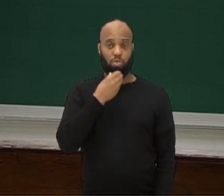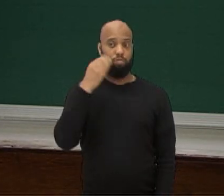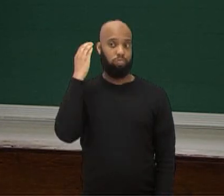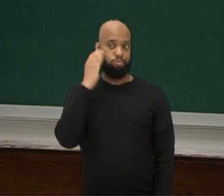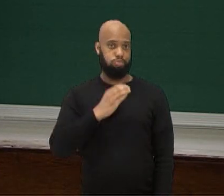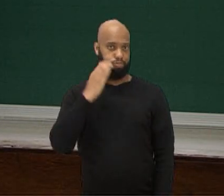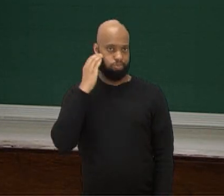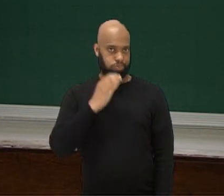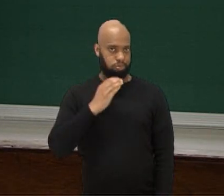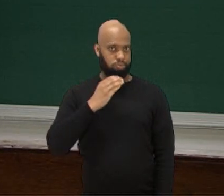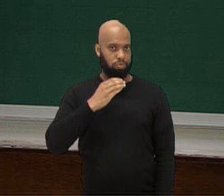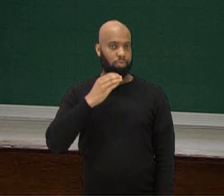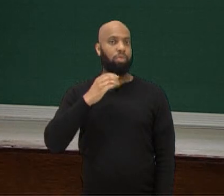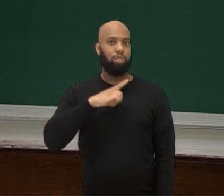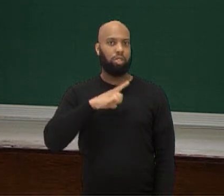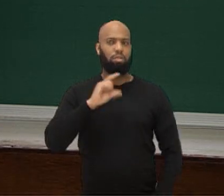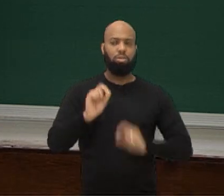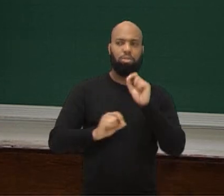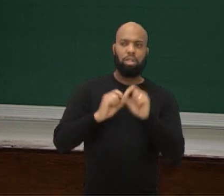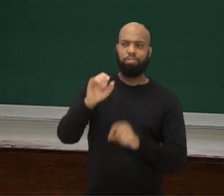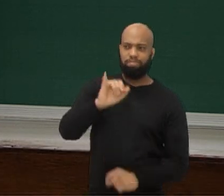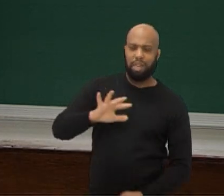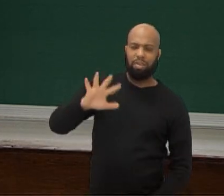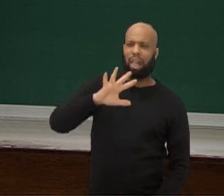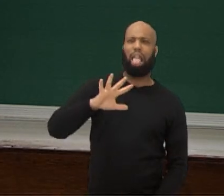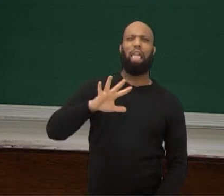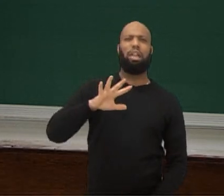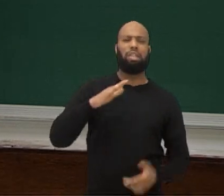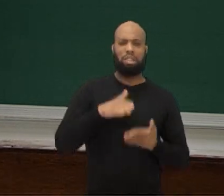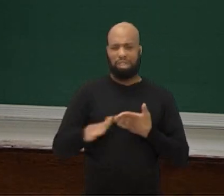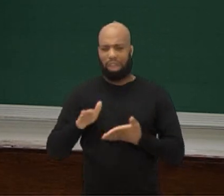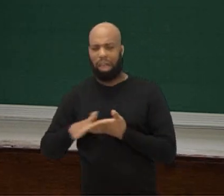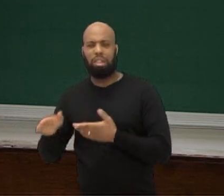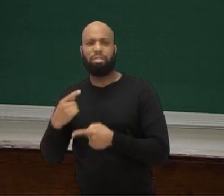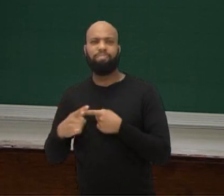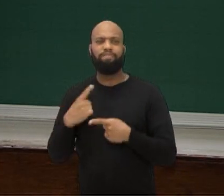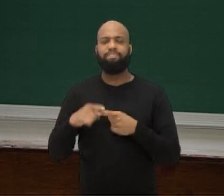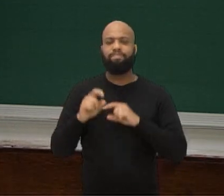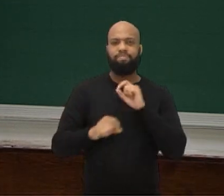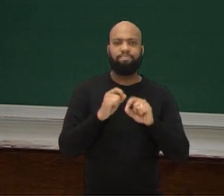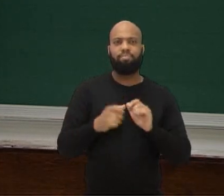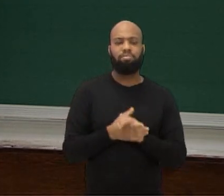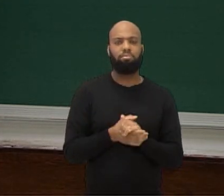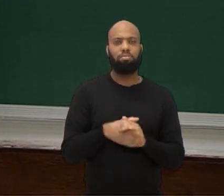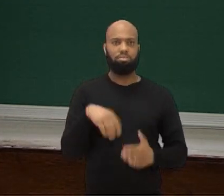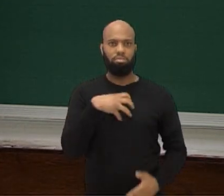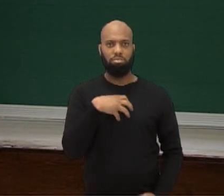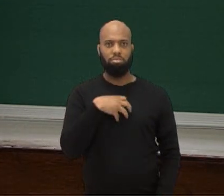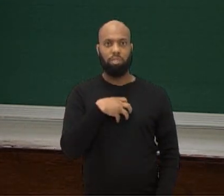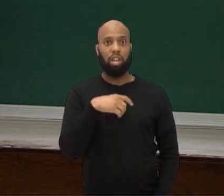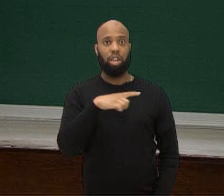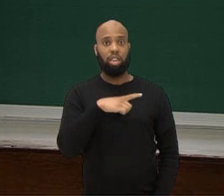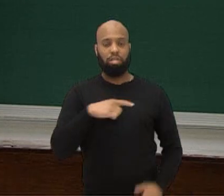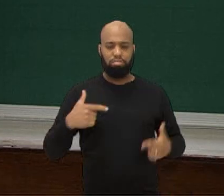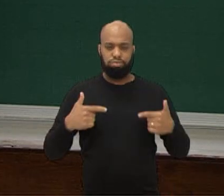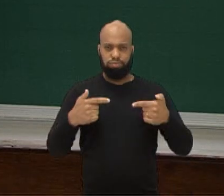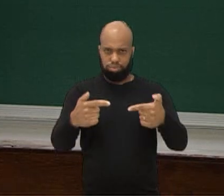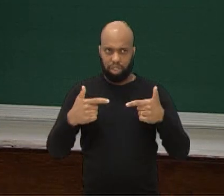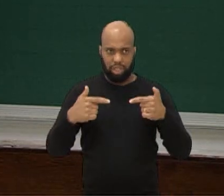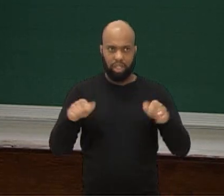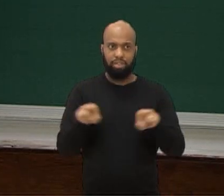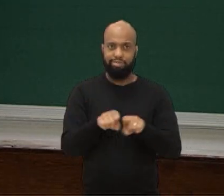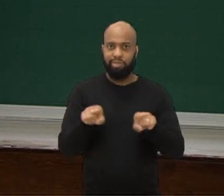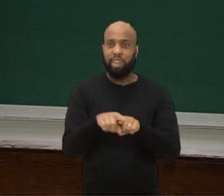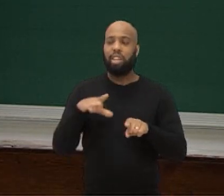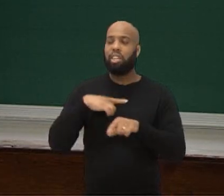imagem desgastada politicamente. Lembra da Guerra da Cisplatina, que foi muito ruim? Lembra também dos empréstimos